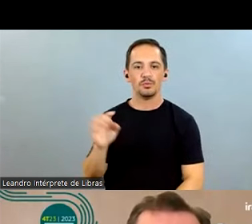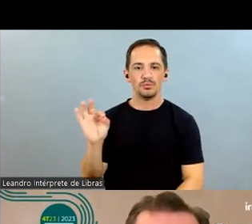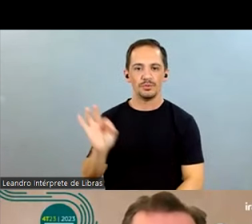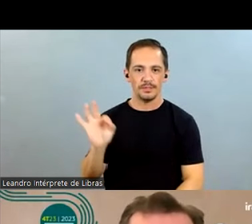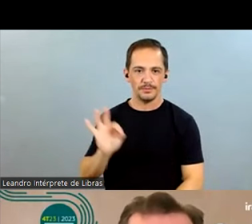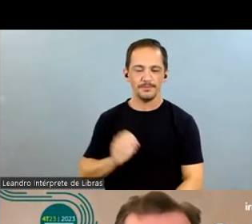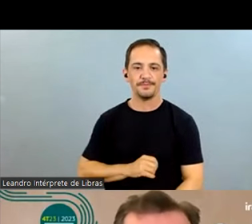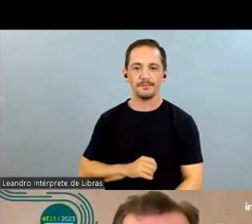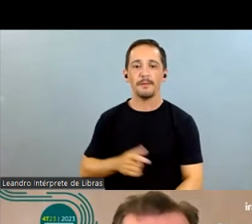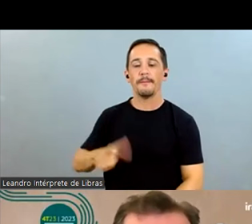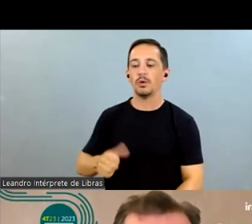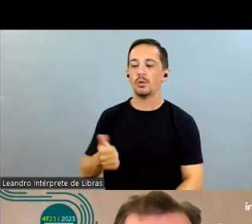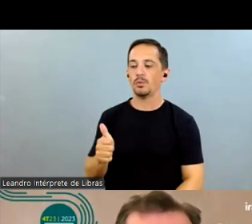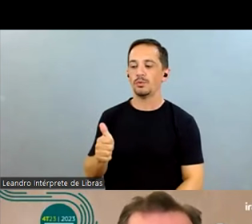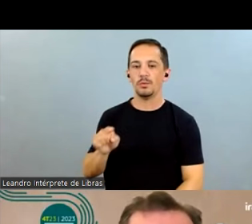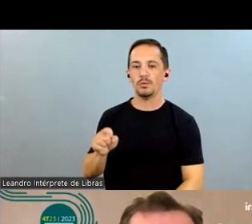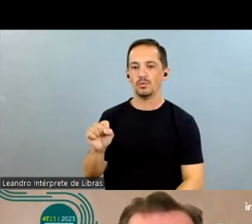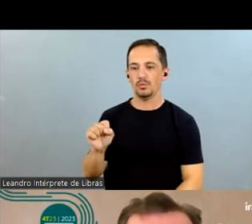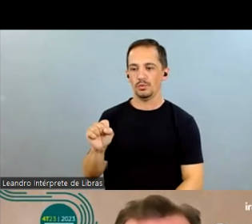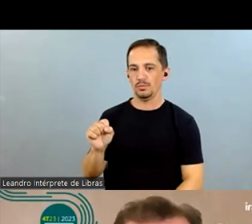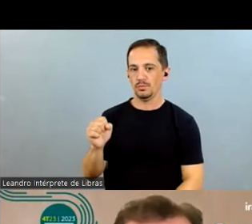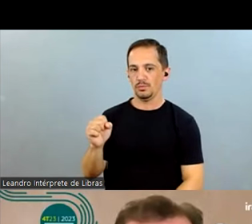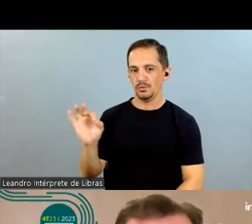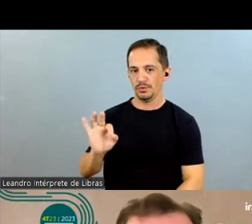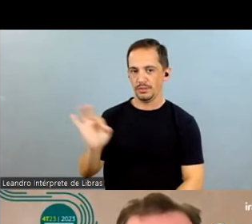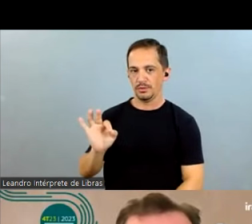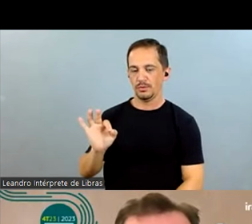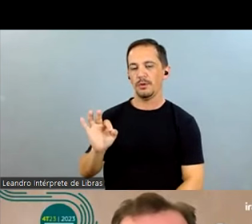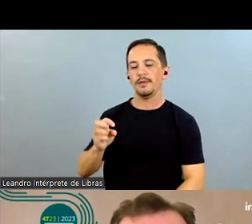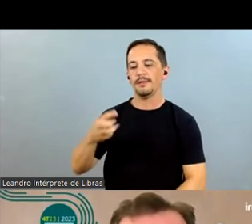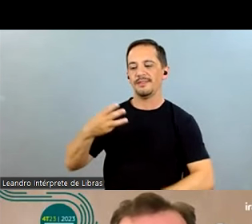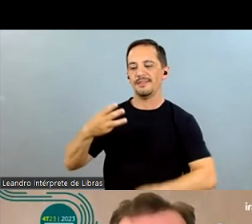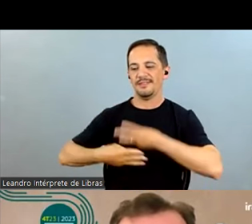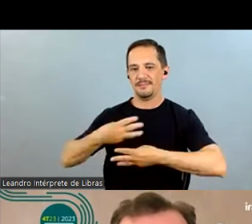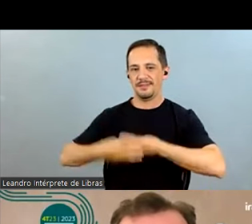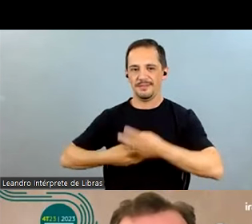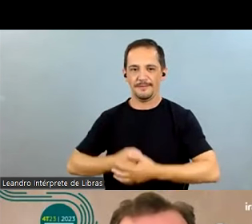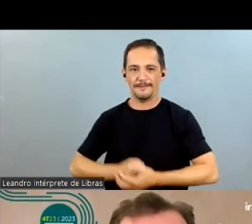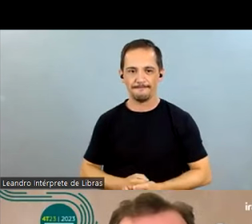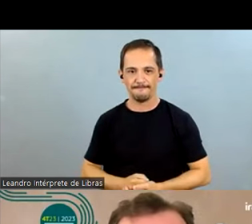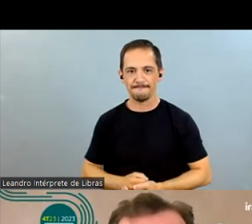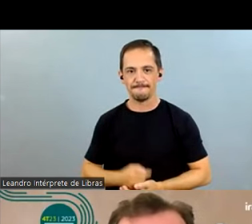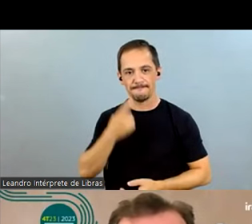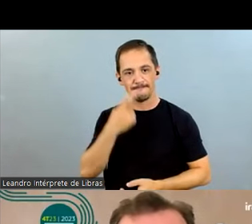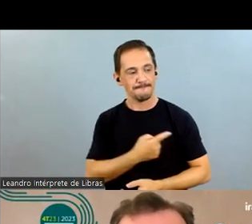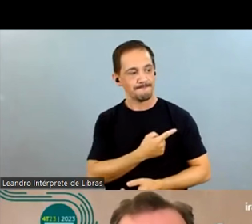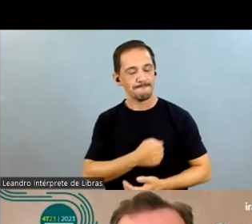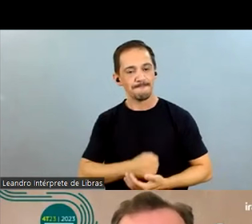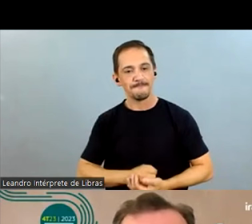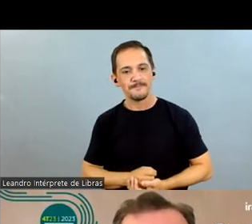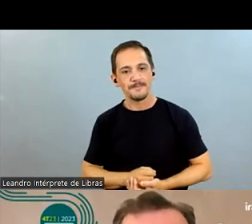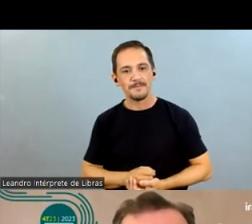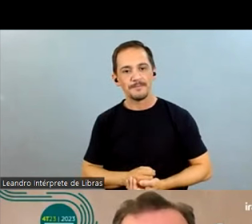11.8 em relação ao terceiro trimestre aqui a parte de cima da coluna se referem aos papéis para embalagens flexíveis